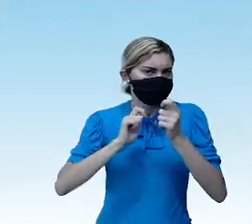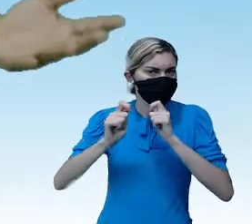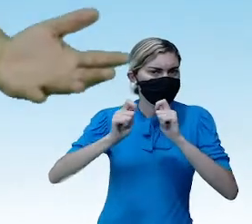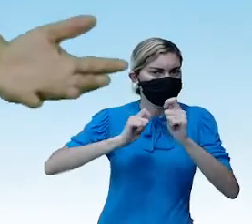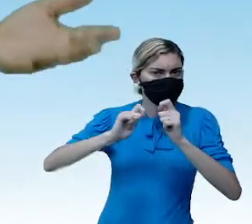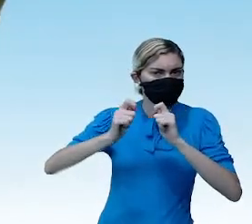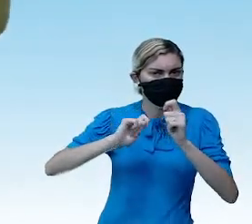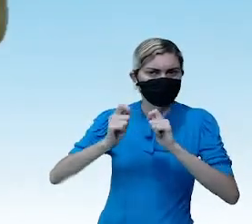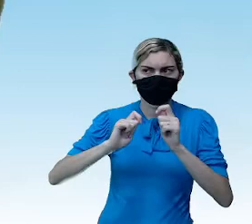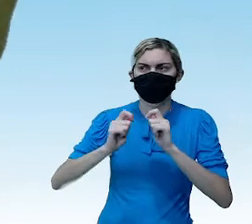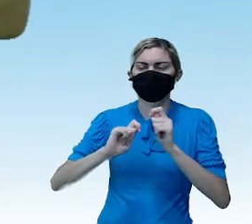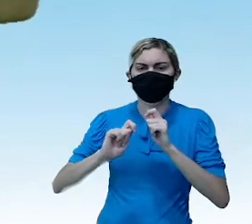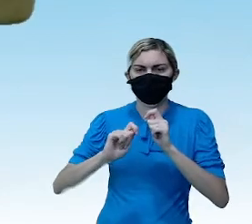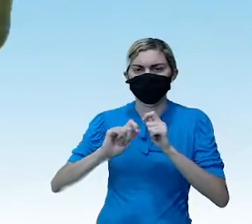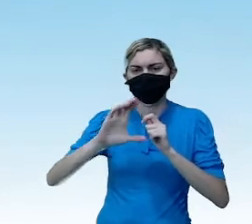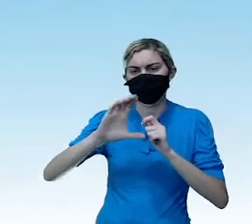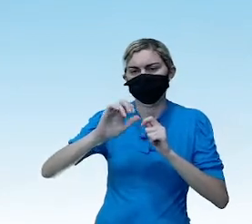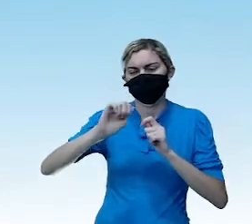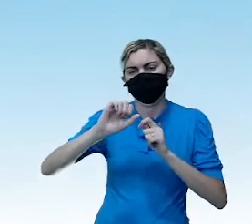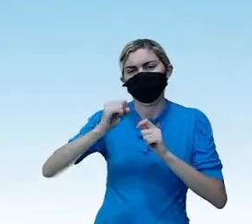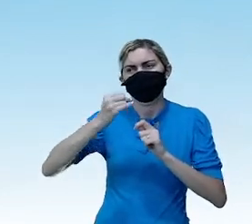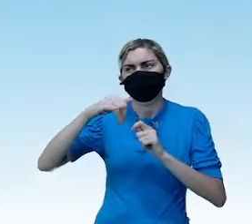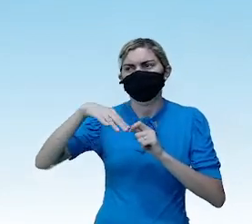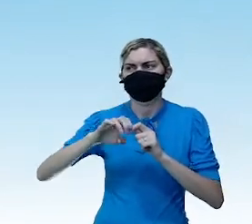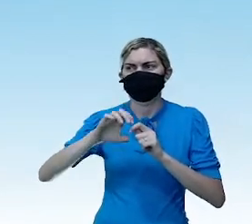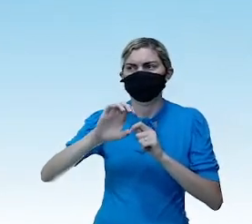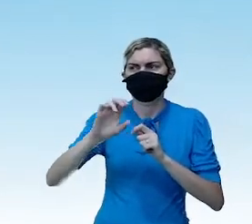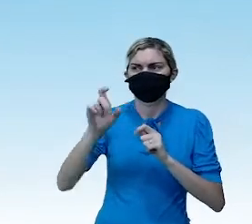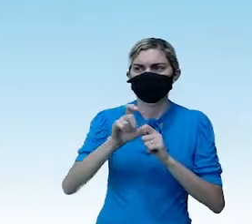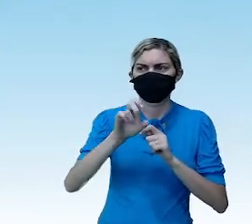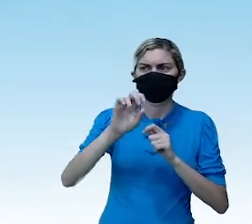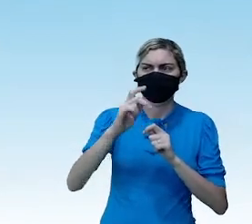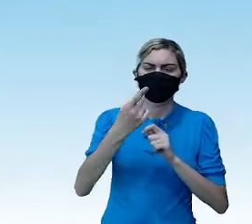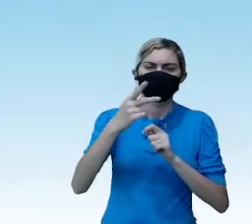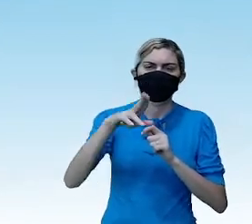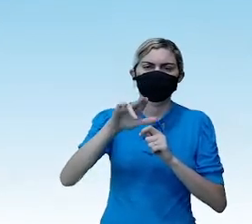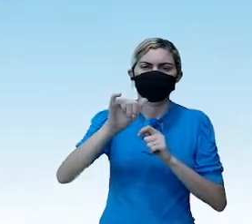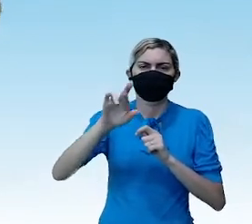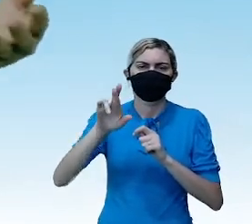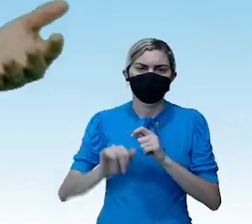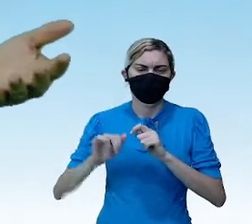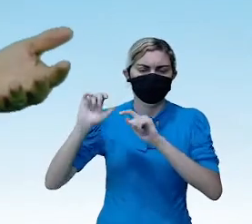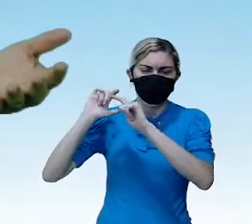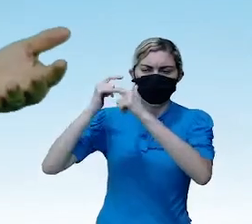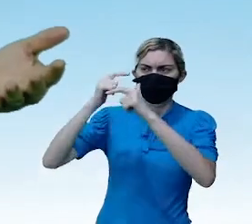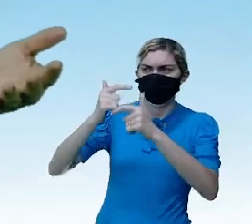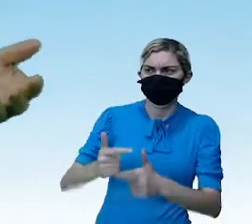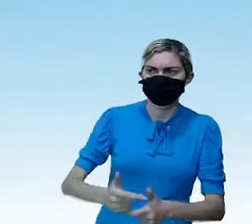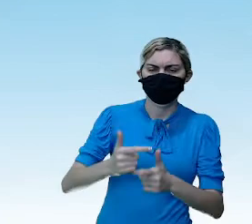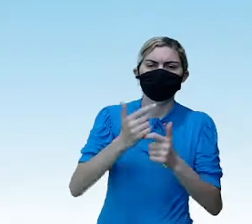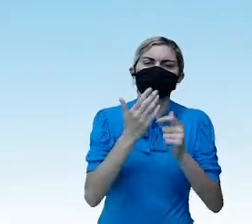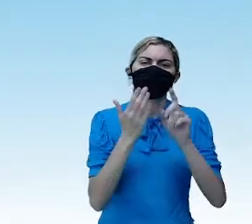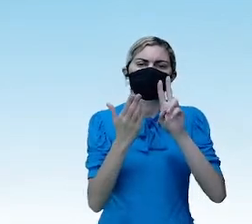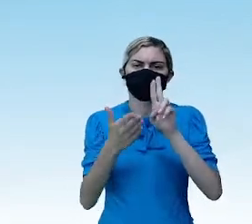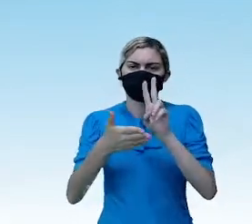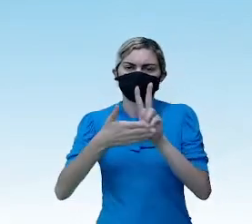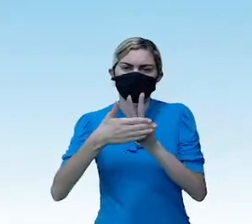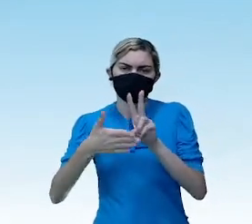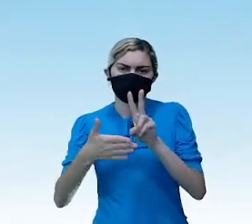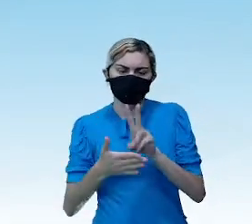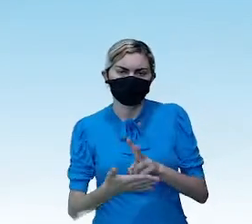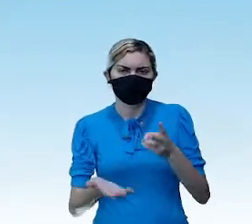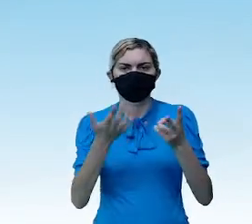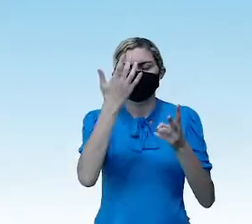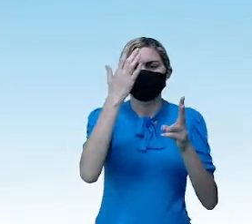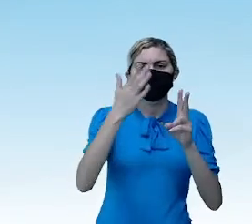com o cacique Chucuru e é importante que você conheça as tradições indígenas como